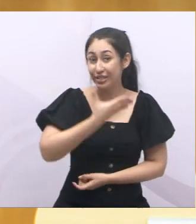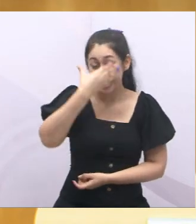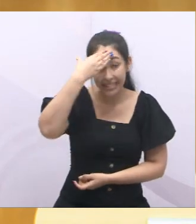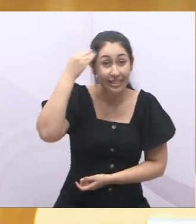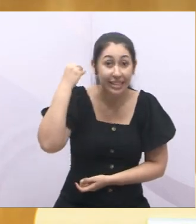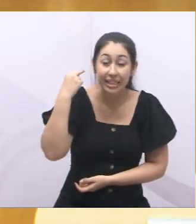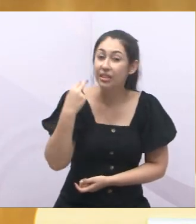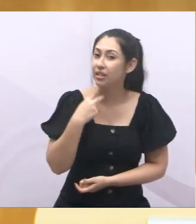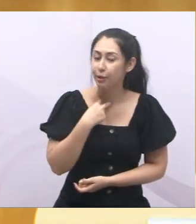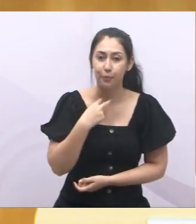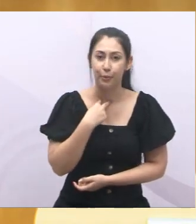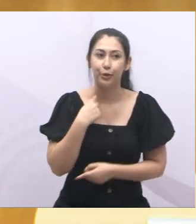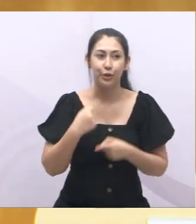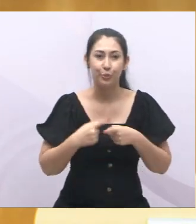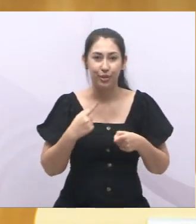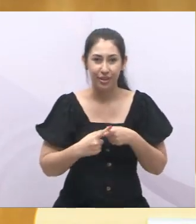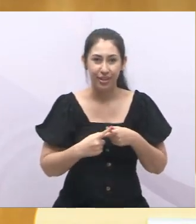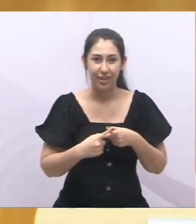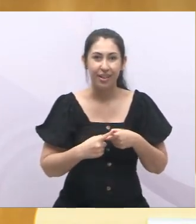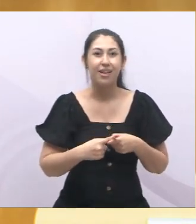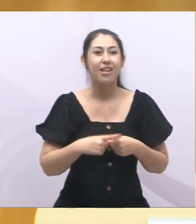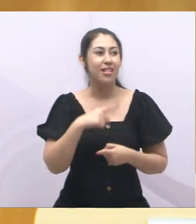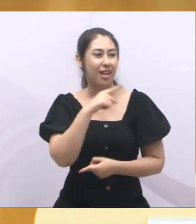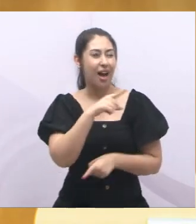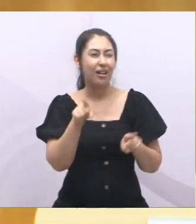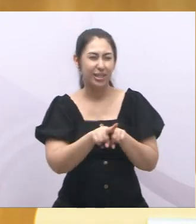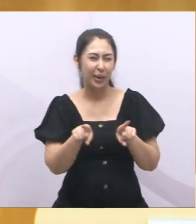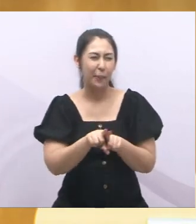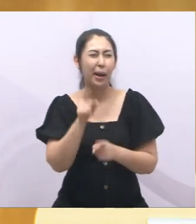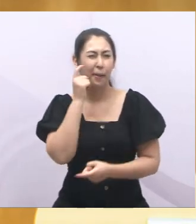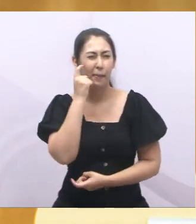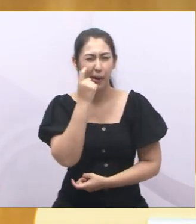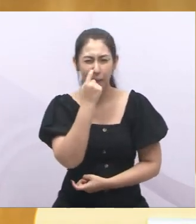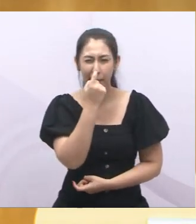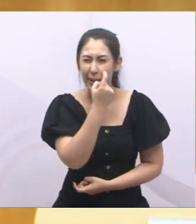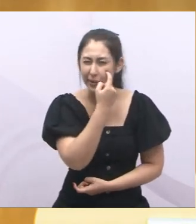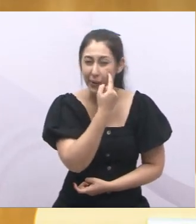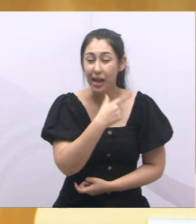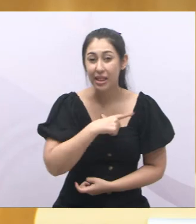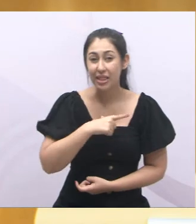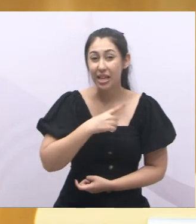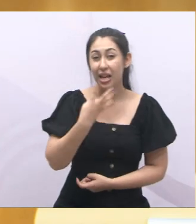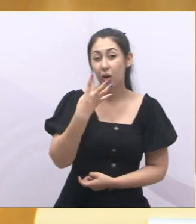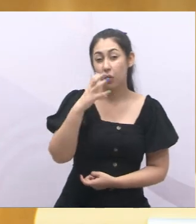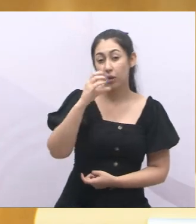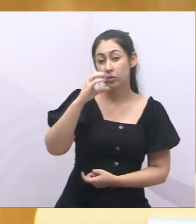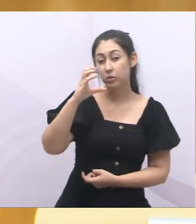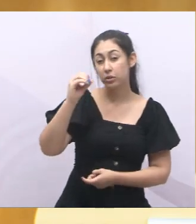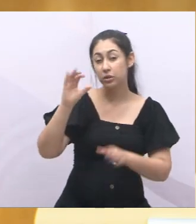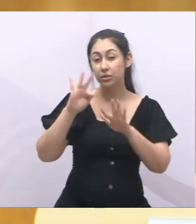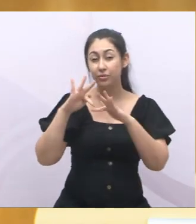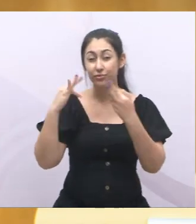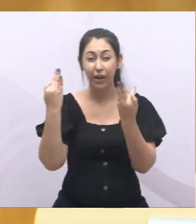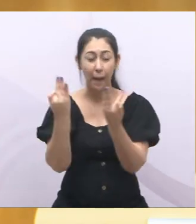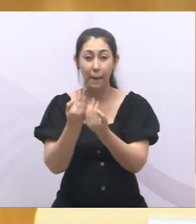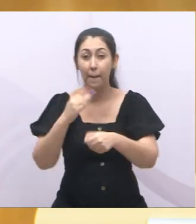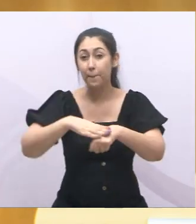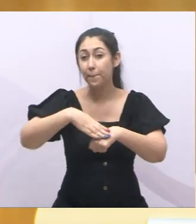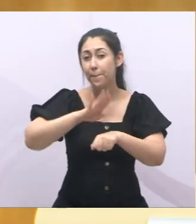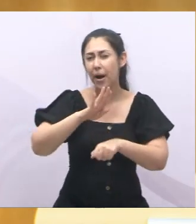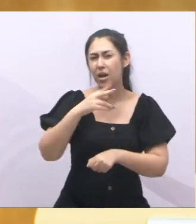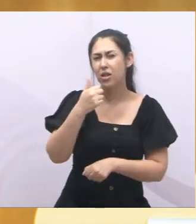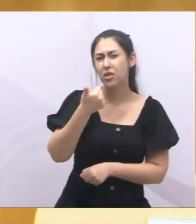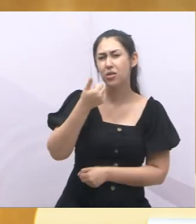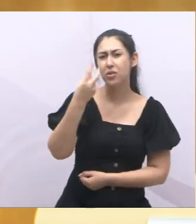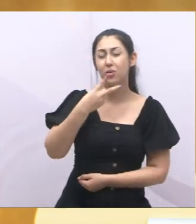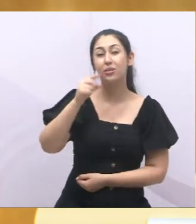de que ali, entre o Parque Meia-Lua e o Lagoa Azul, 400 famílias, mais de 12.000